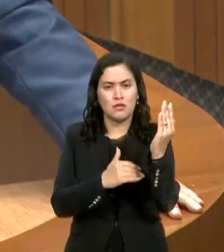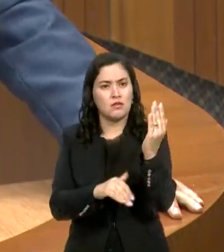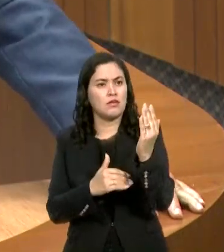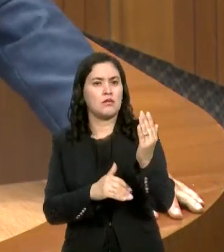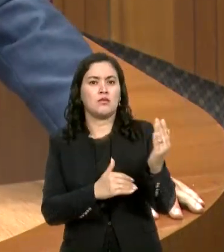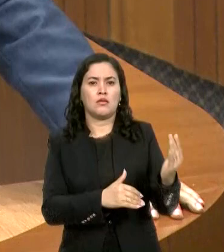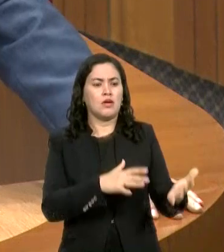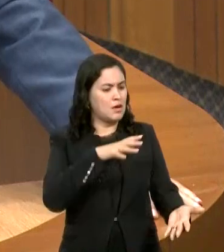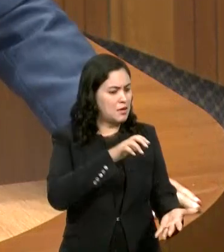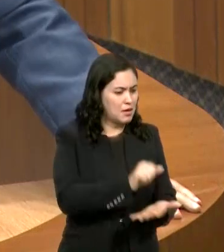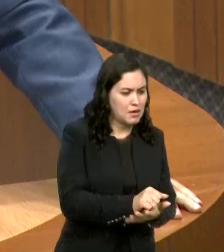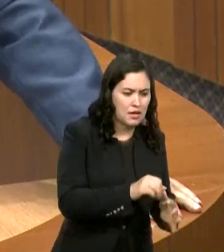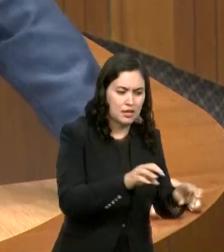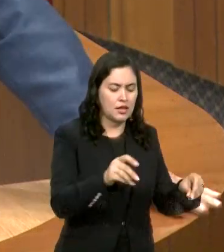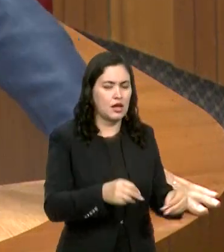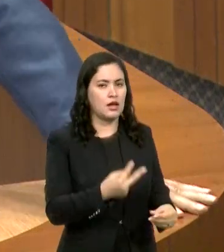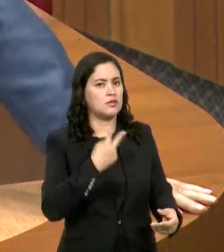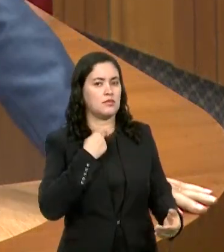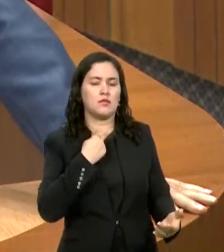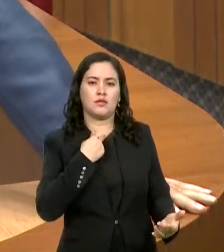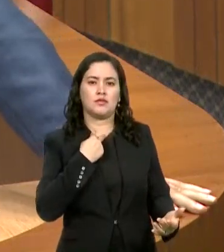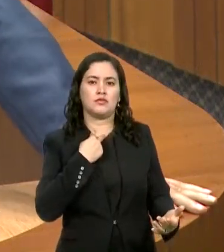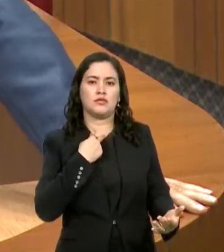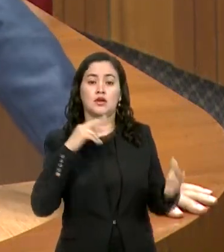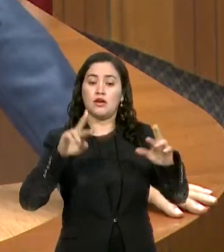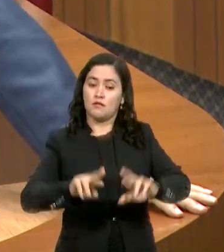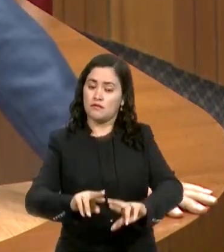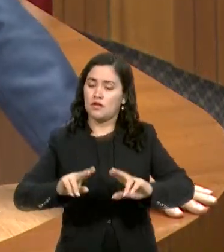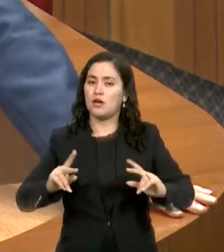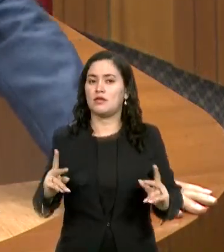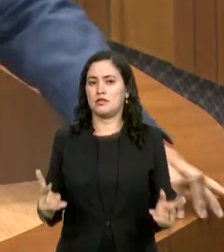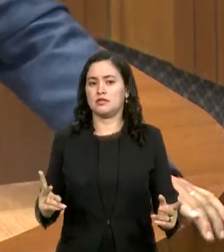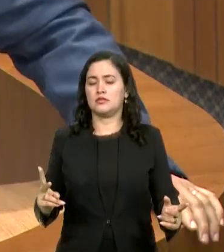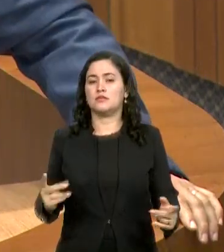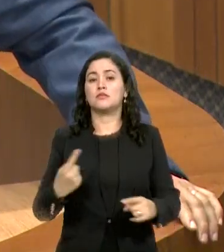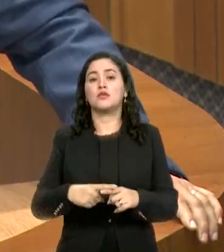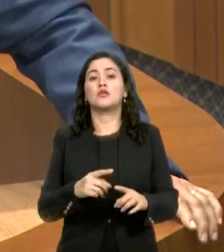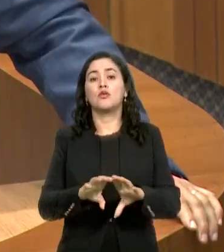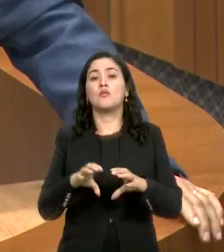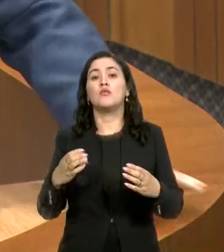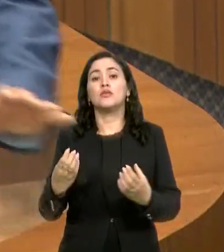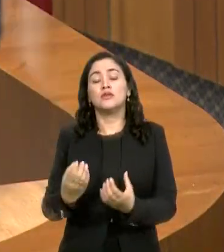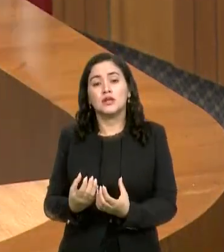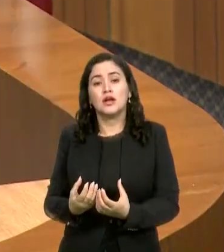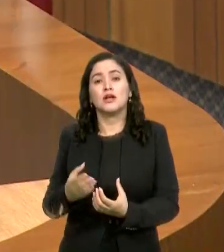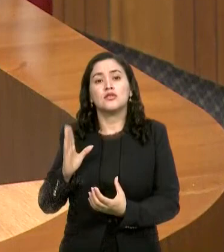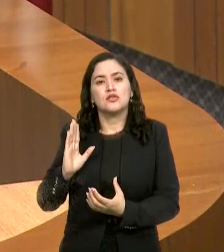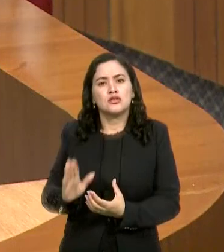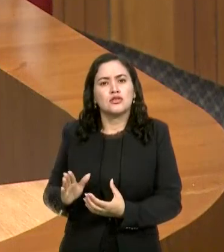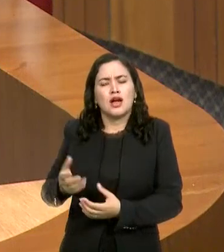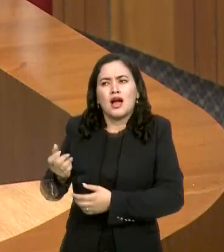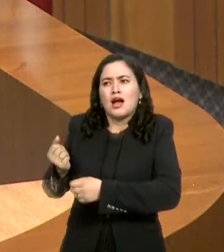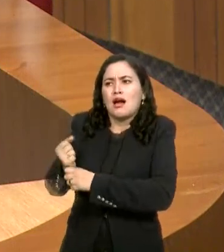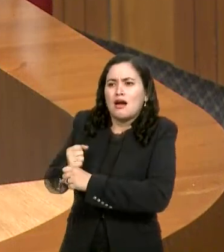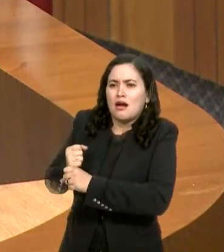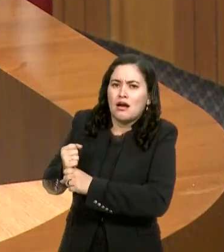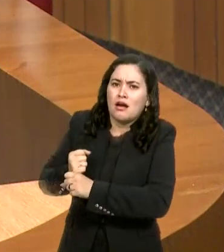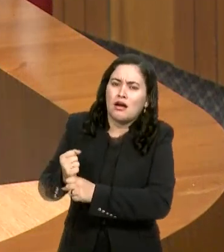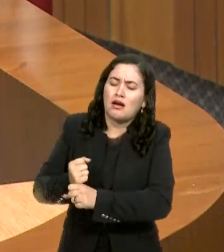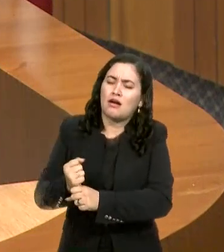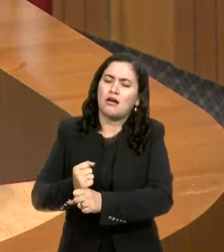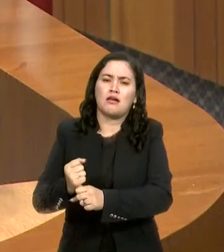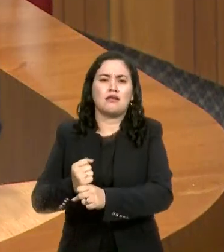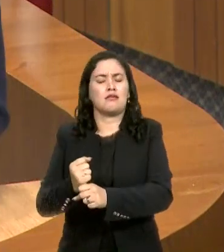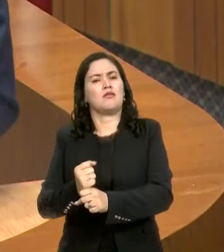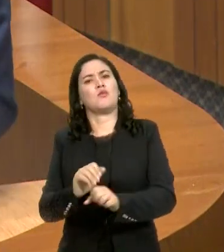sua permanência ao longo de dezenas e até centenas de anos, como acontece no Baixo Paraíba. Então, entre esse debate, nós